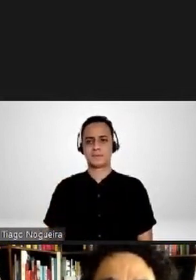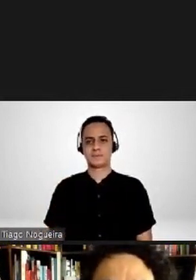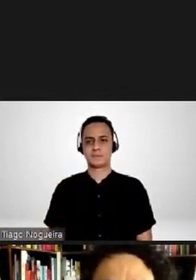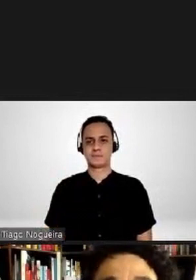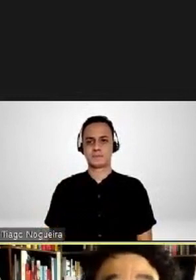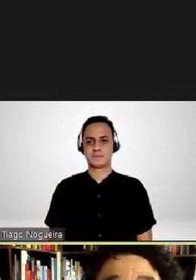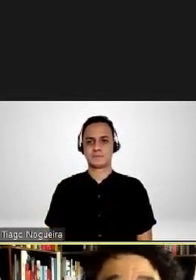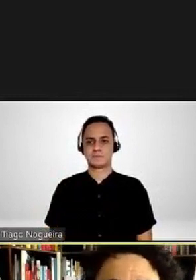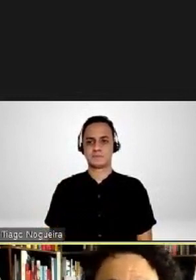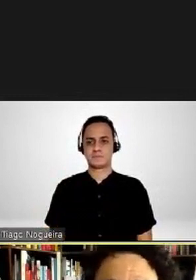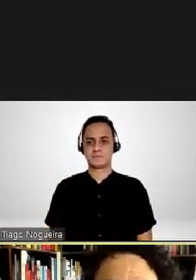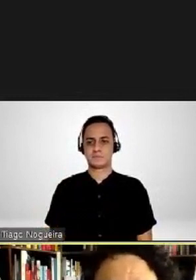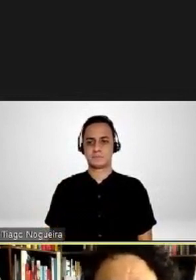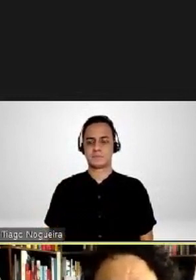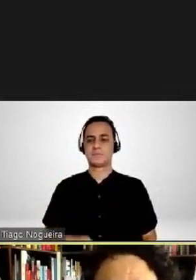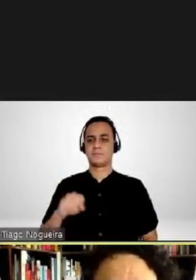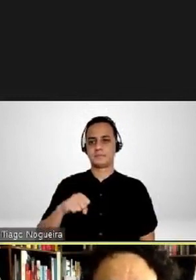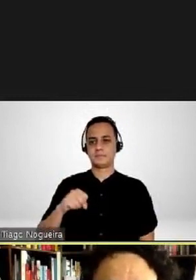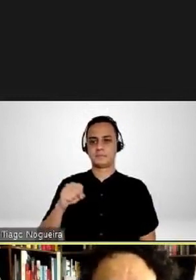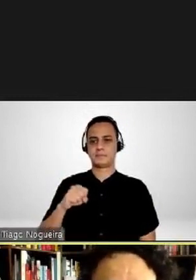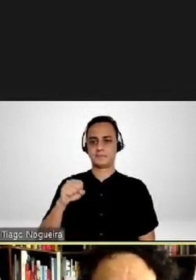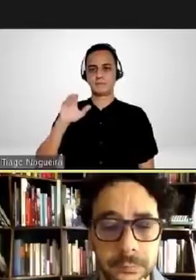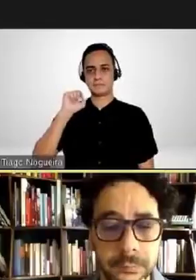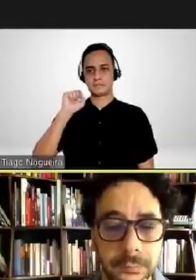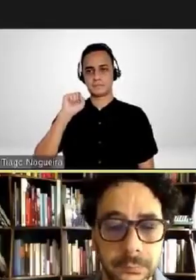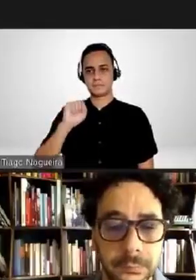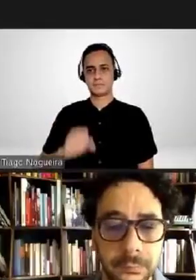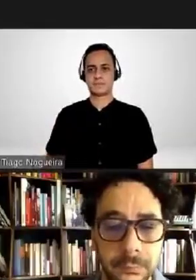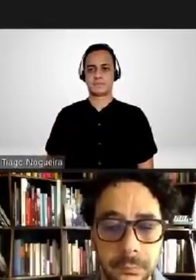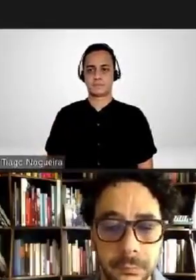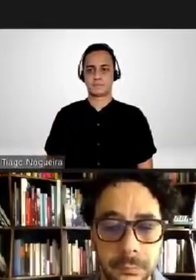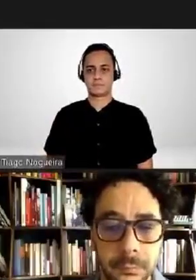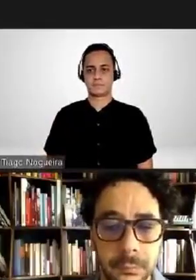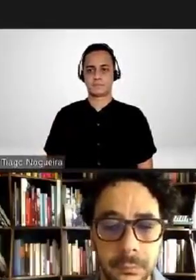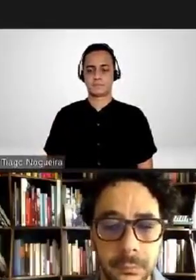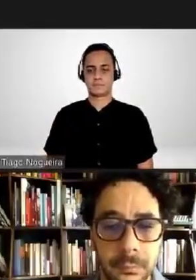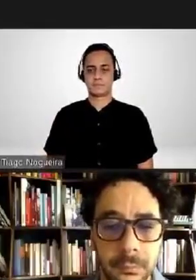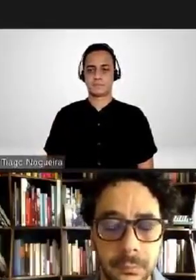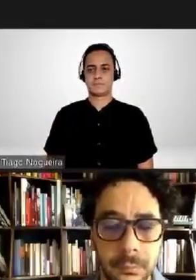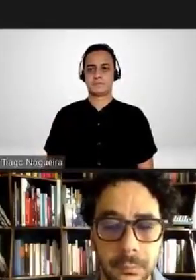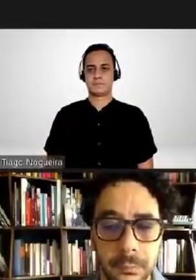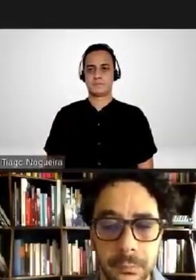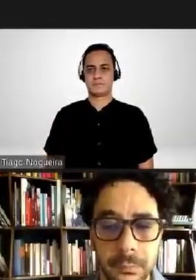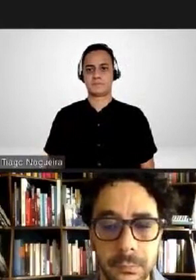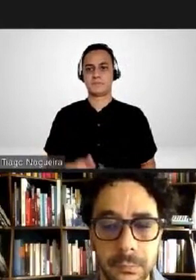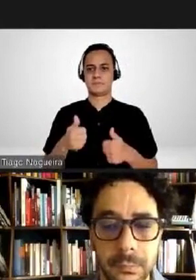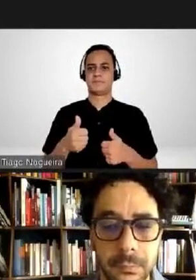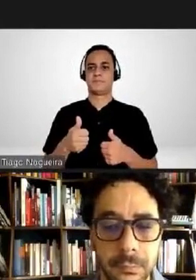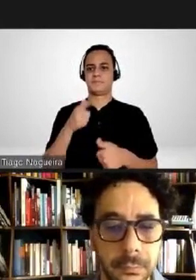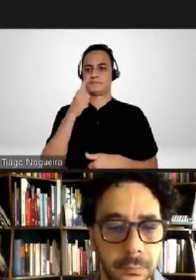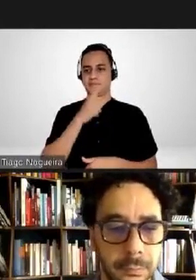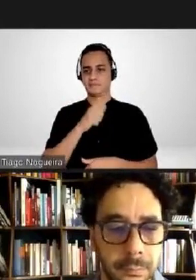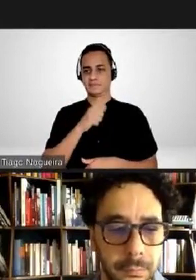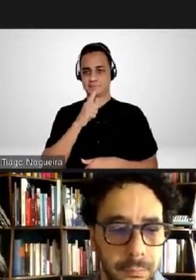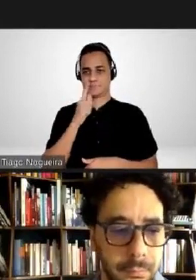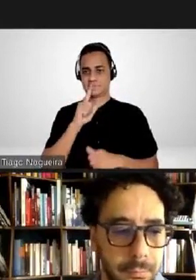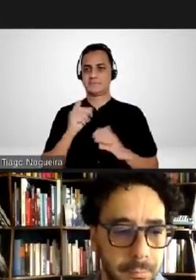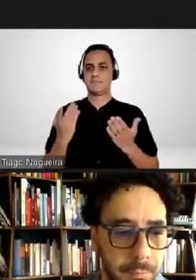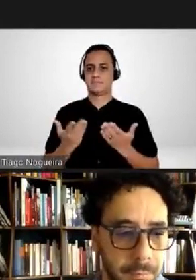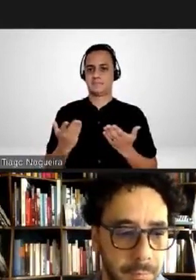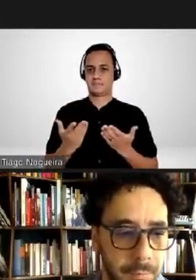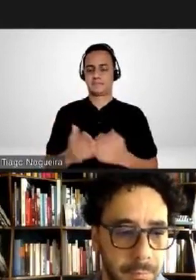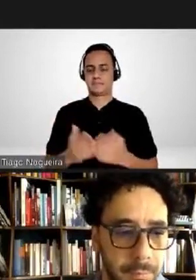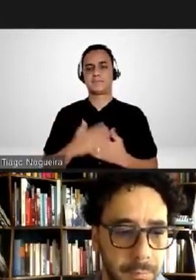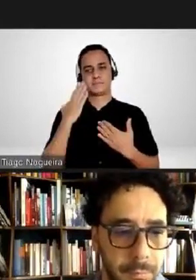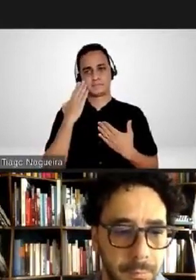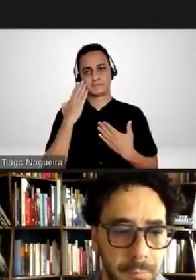Alô? Estamos sim, Rosa. Oi, eu já enviei a solicitação. Tenta isso. Ah, agora foi. Tá bom. Muito